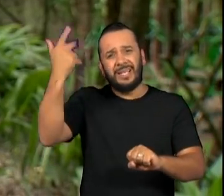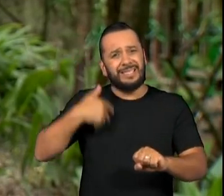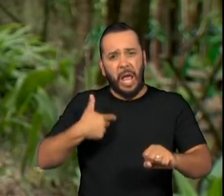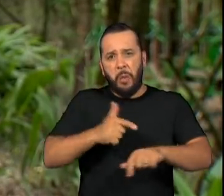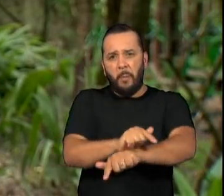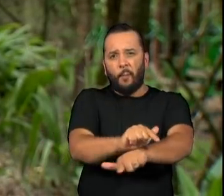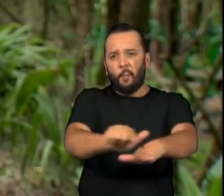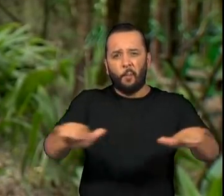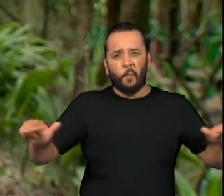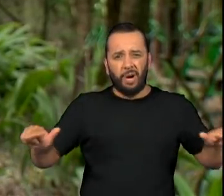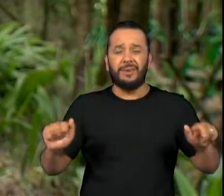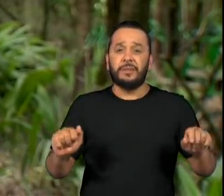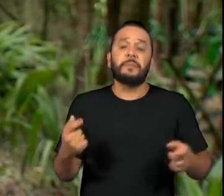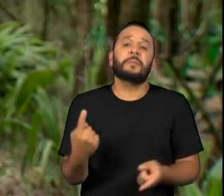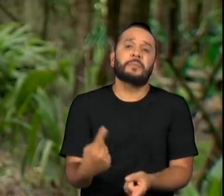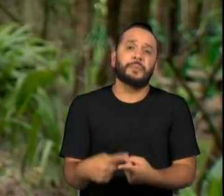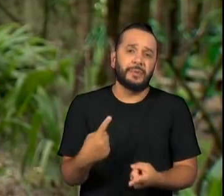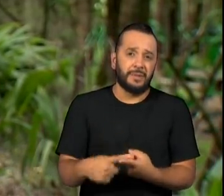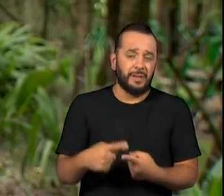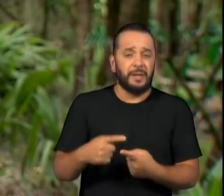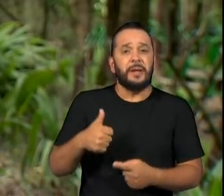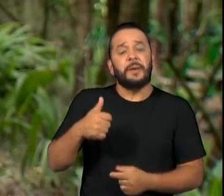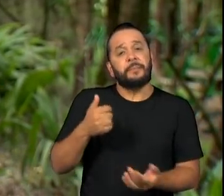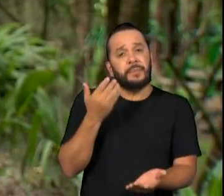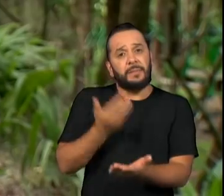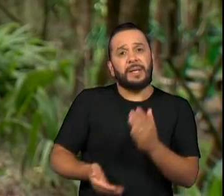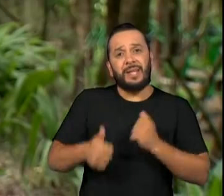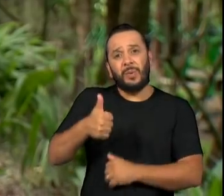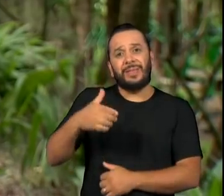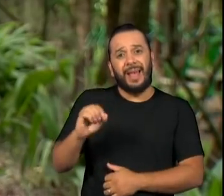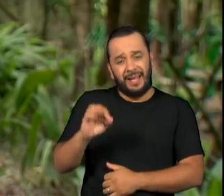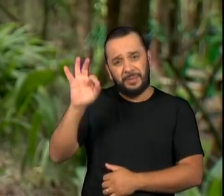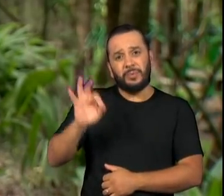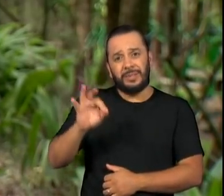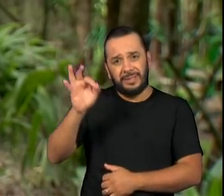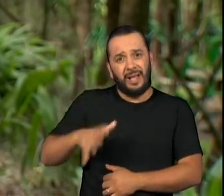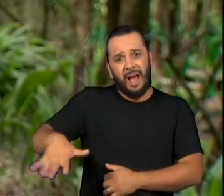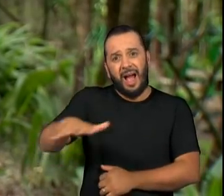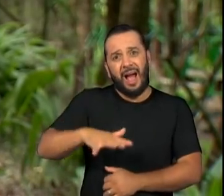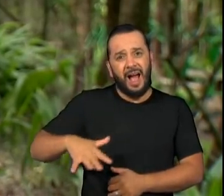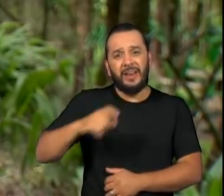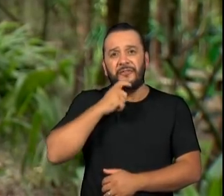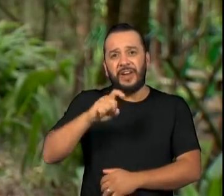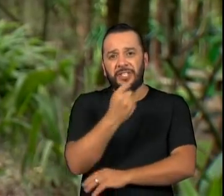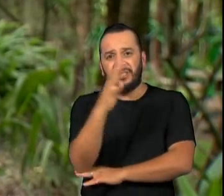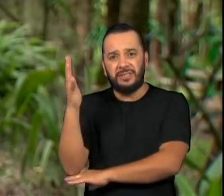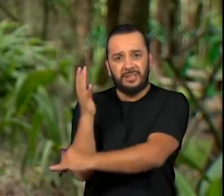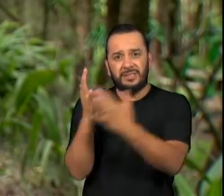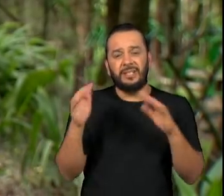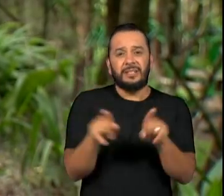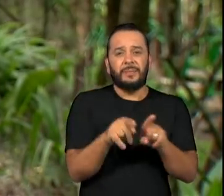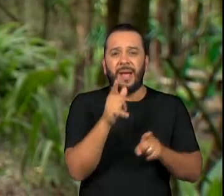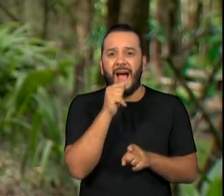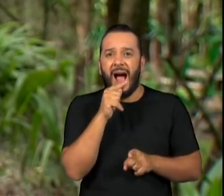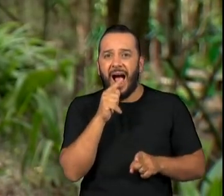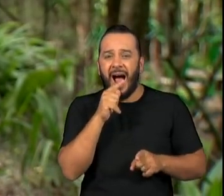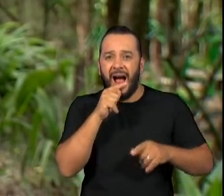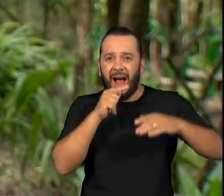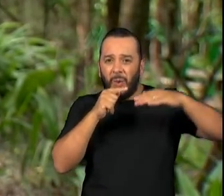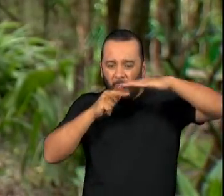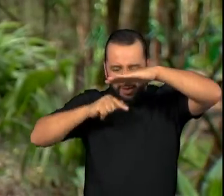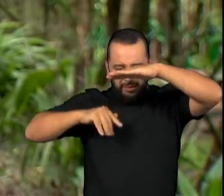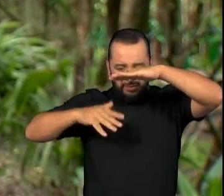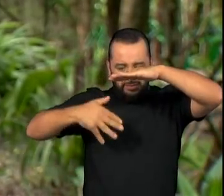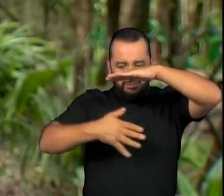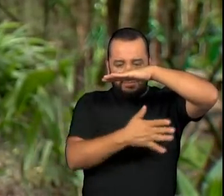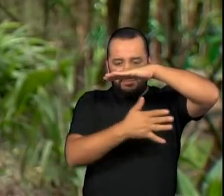deserto, consequência da perda de 10% da vegetação e também da redução da área de água de superfície. O processo